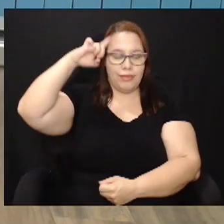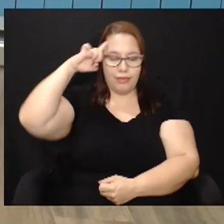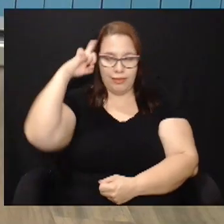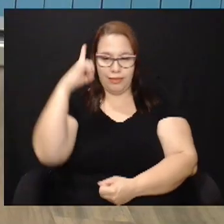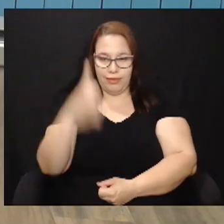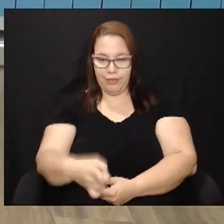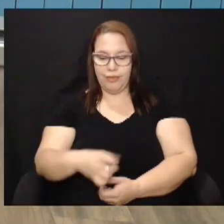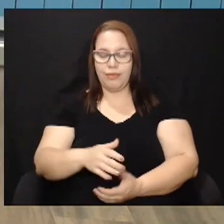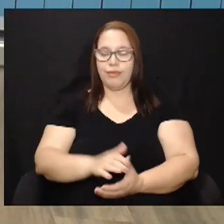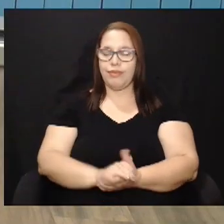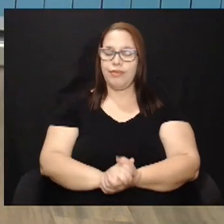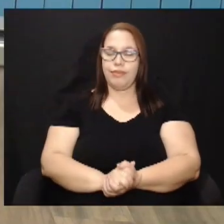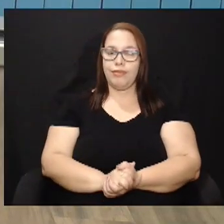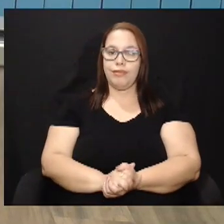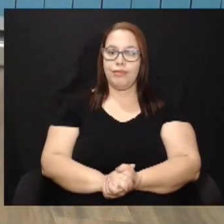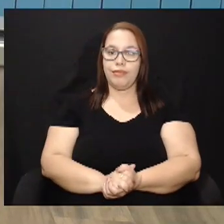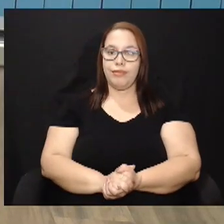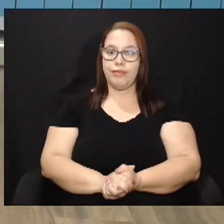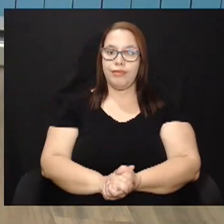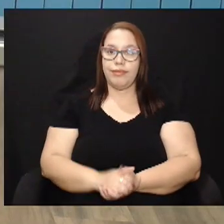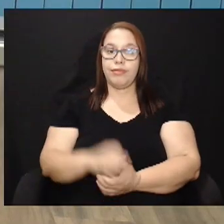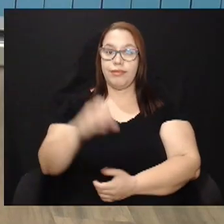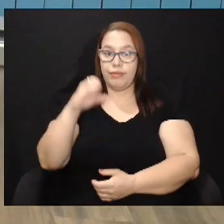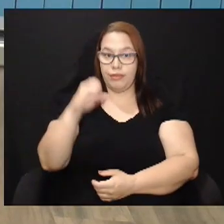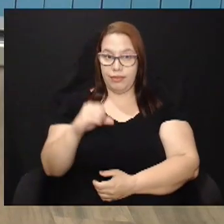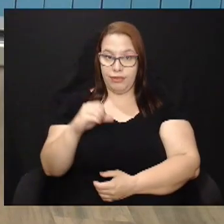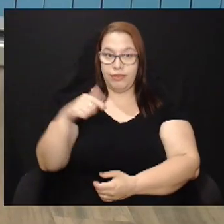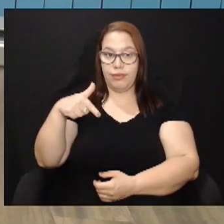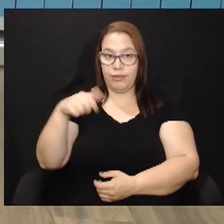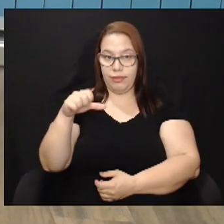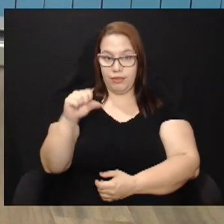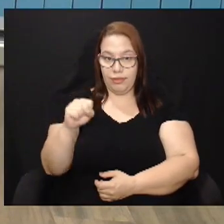região, pode ir direto no